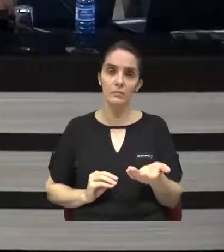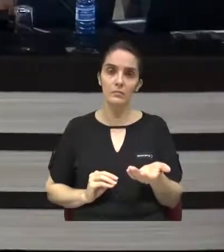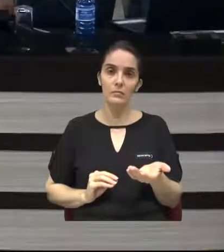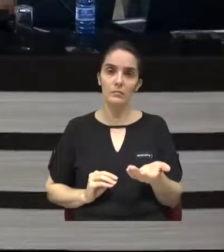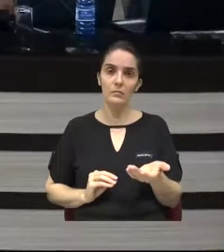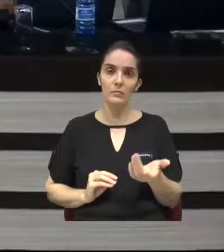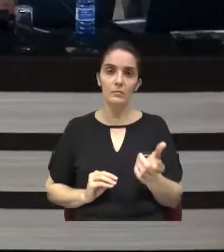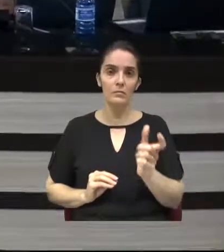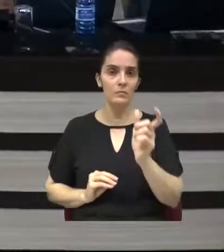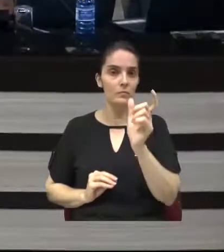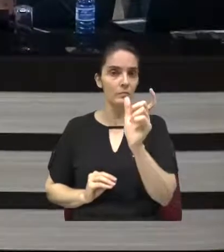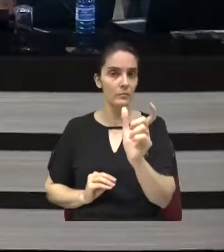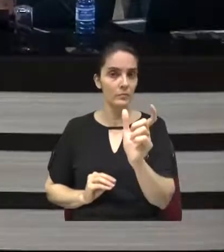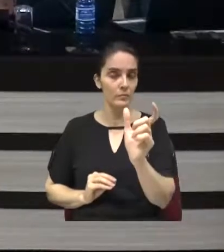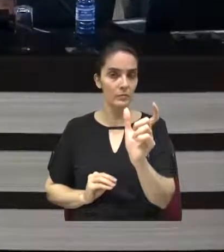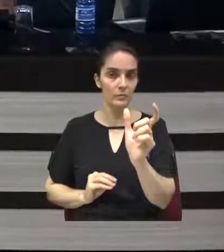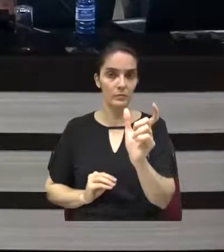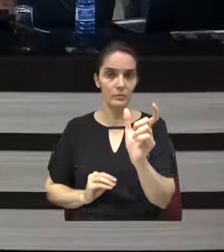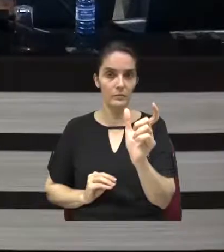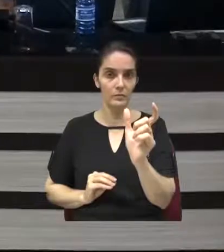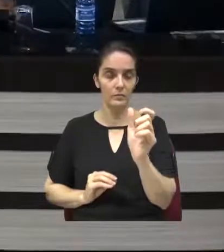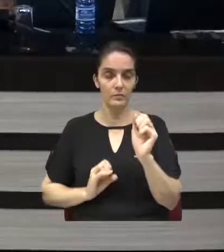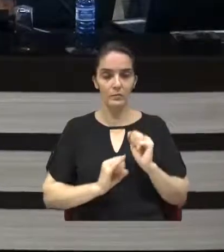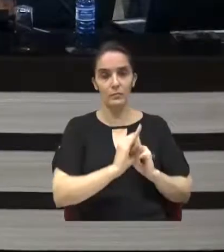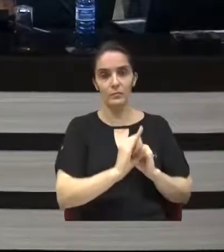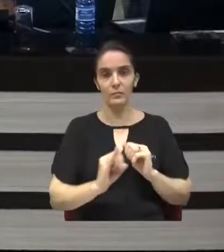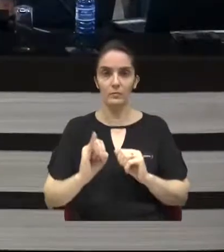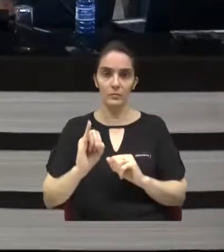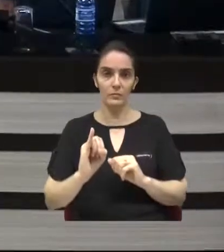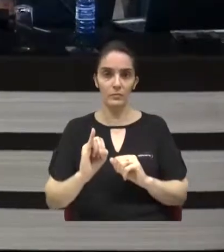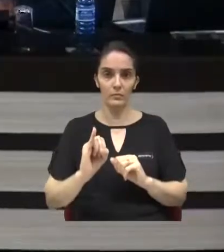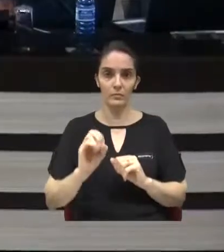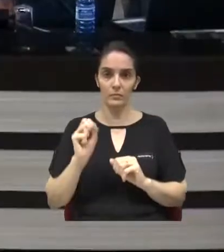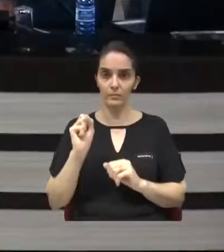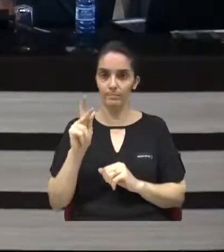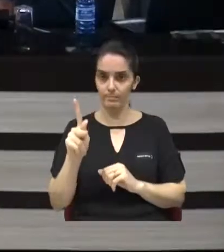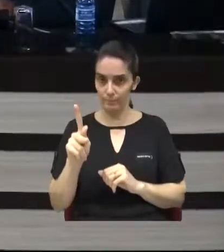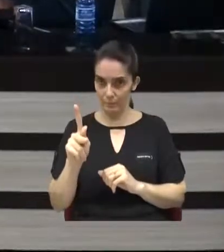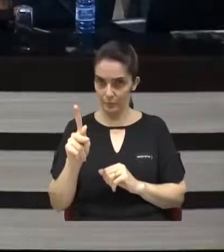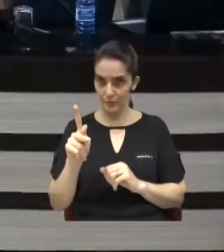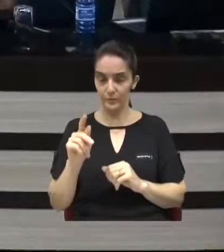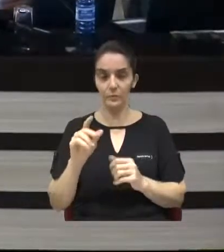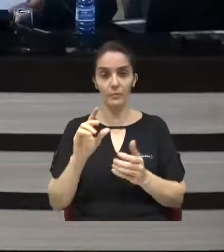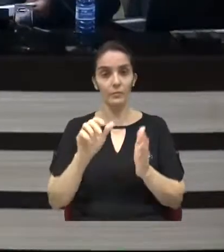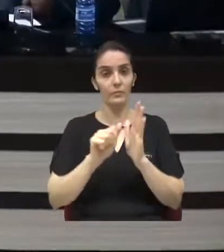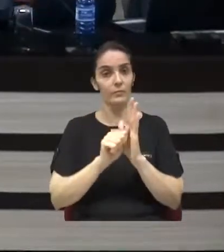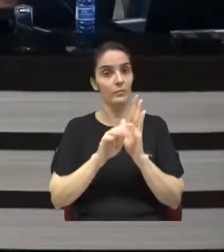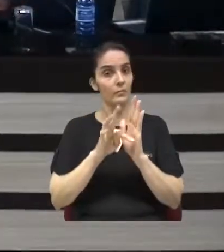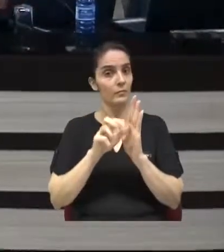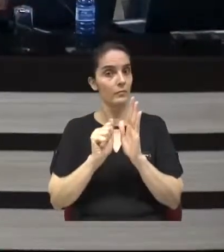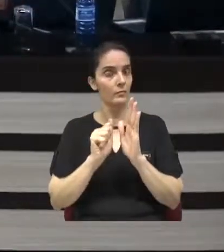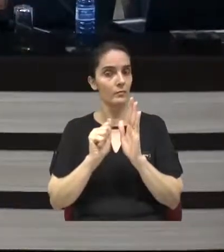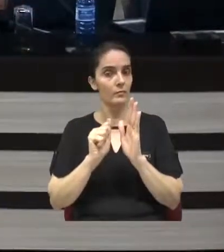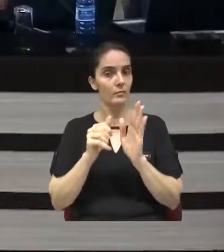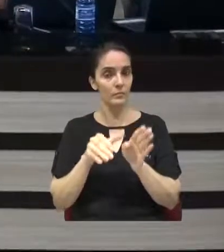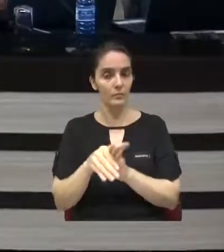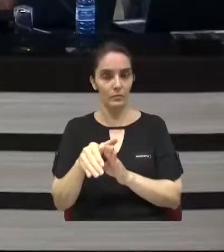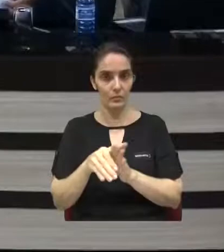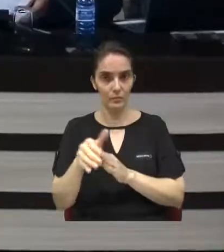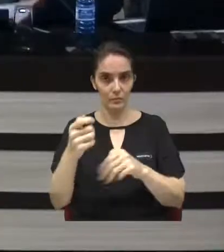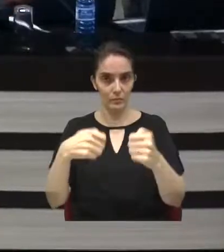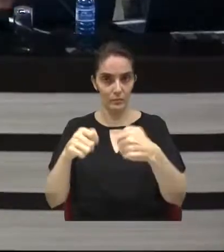de documentação do Instituto de Previdência Municipal, uma ata da reunião extraordinária do Conselho de Administração.